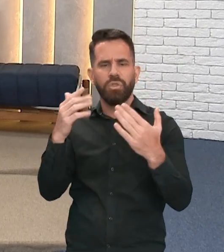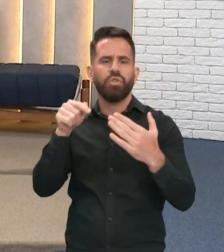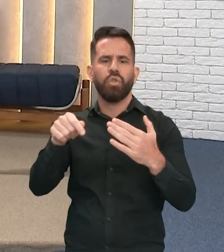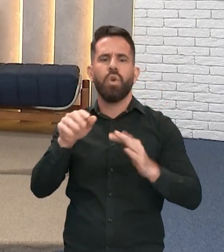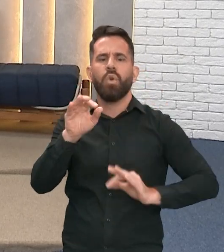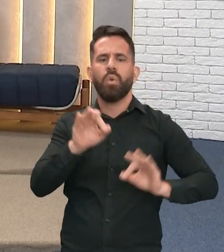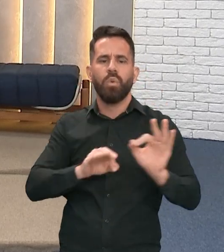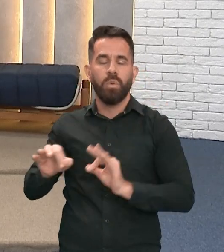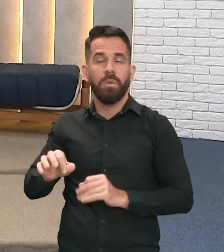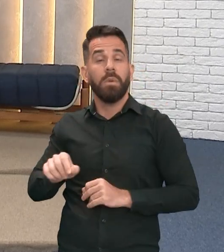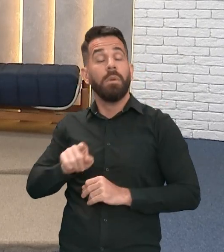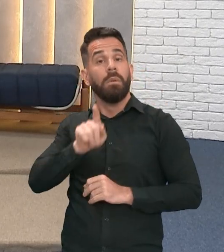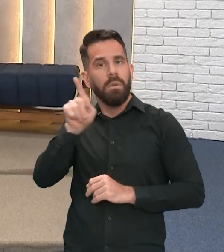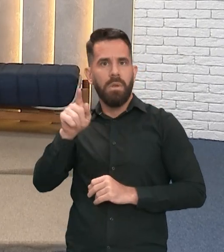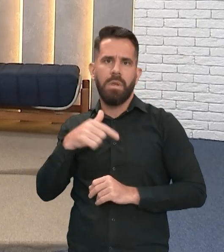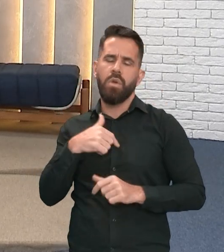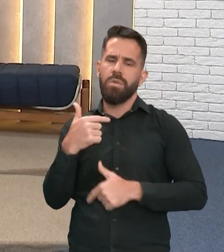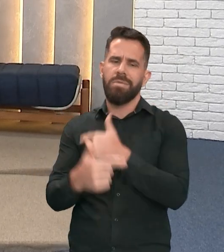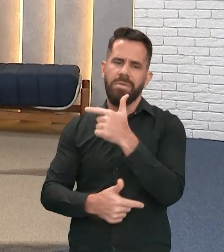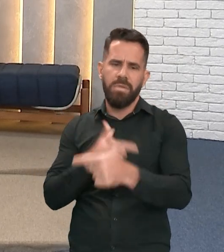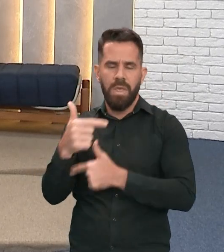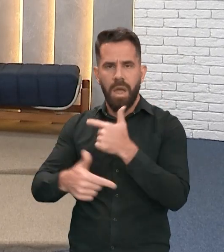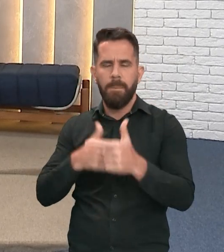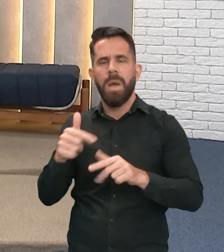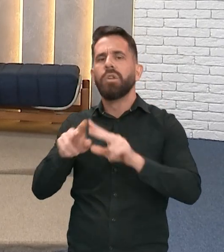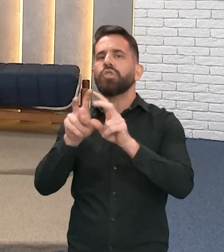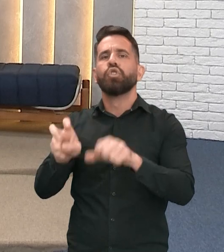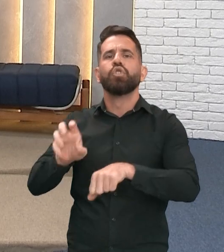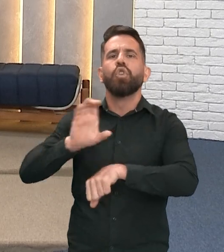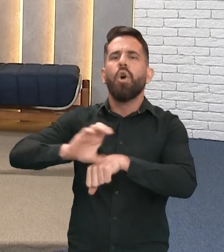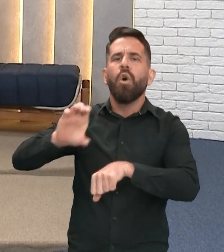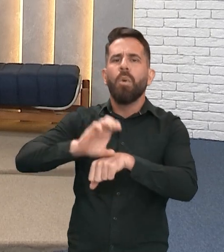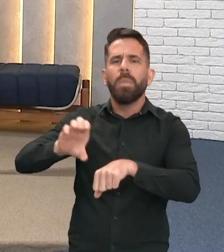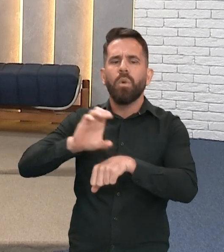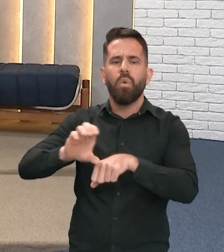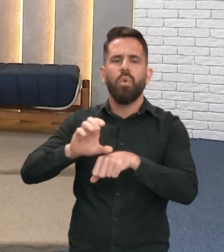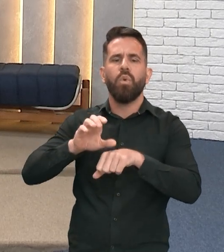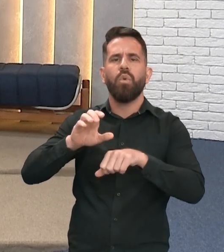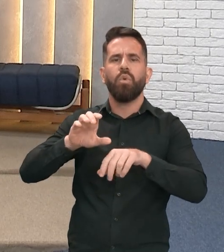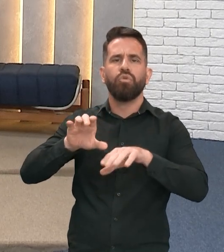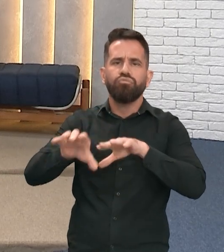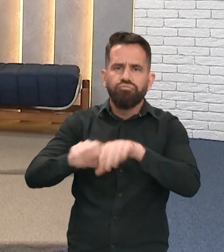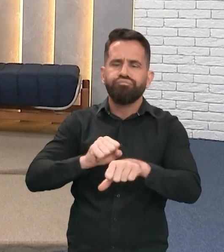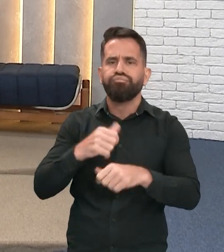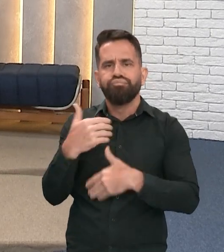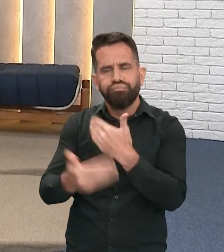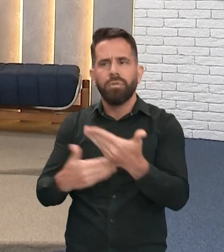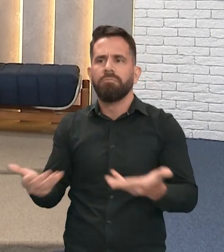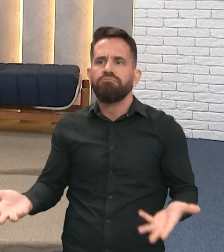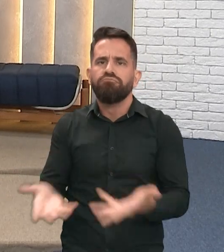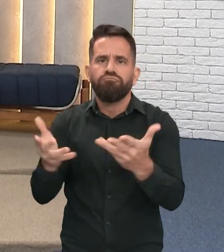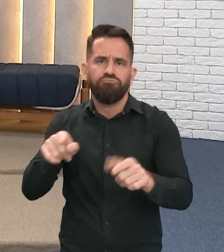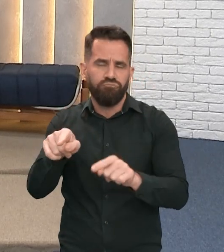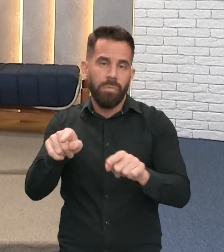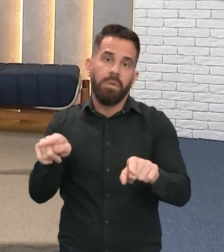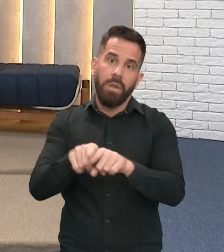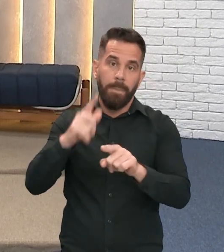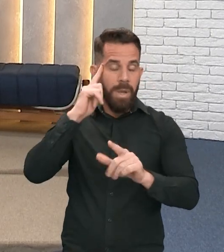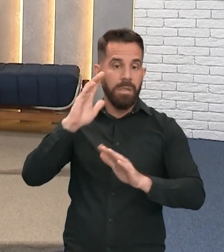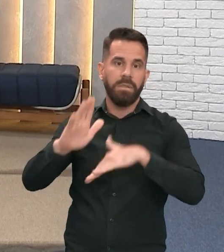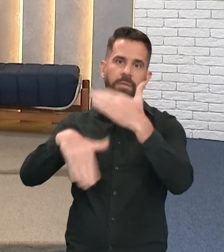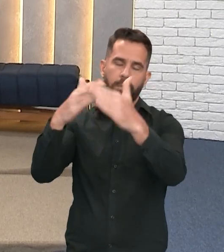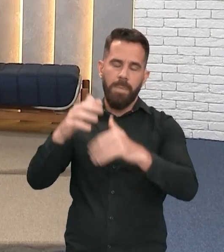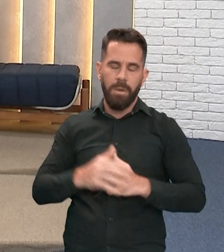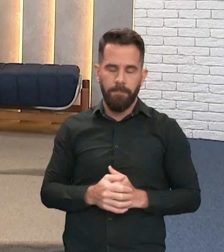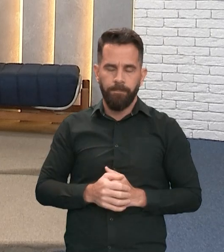lá, eu trabalho na área de treinamento e desenvolvimento. Desenvolvimento novamente. Que é uma área, assim, voltada para um público adulto,